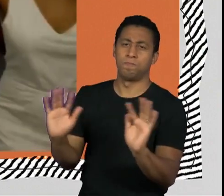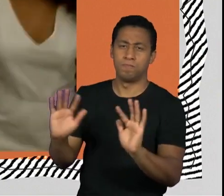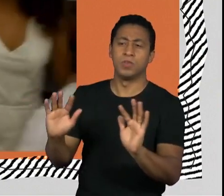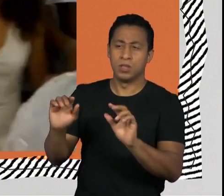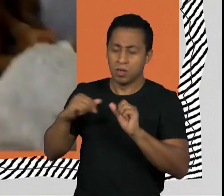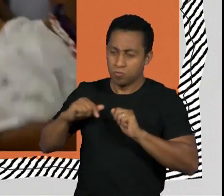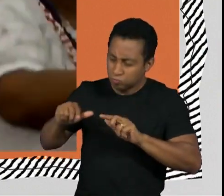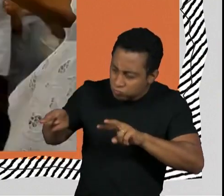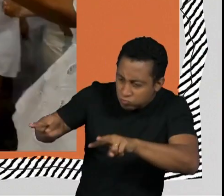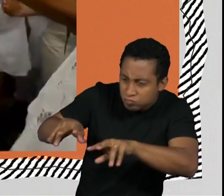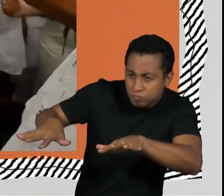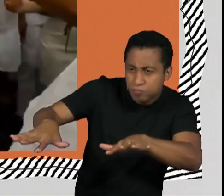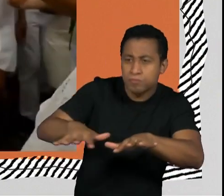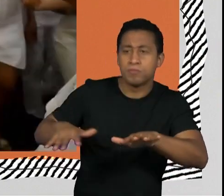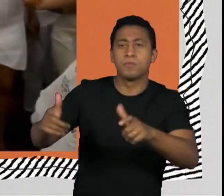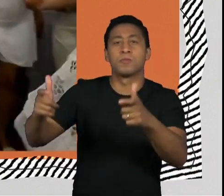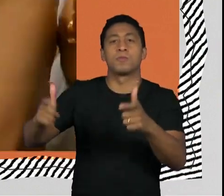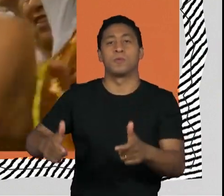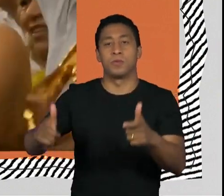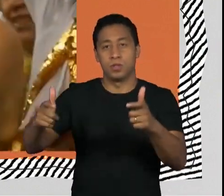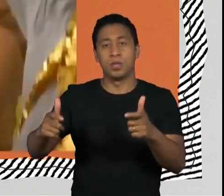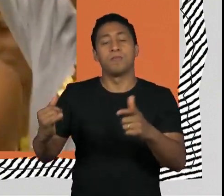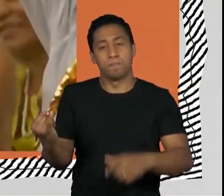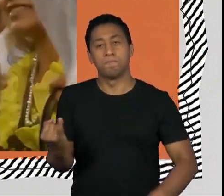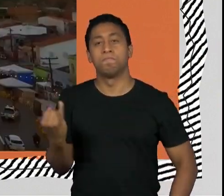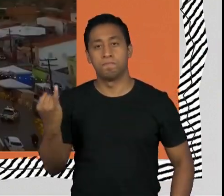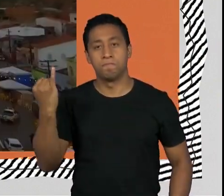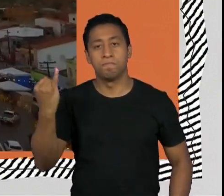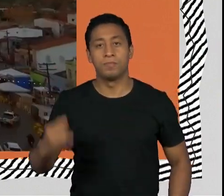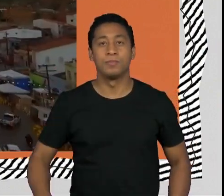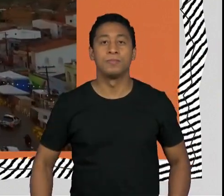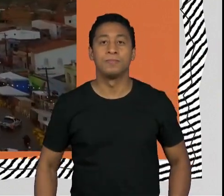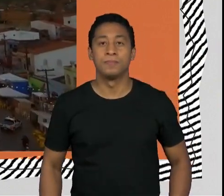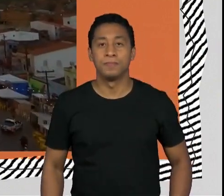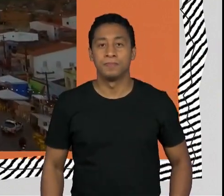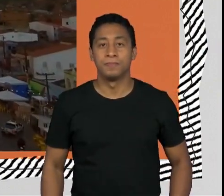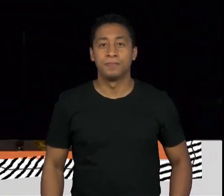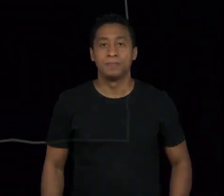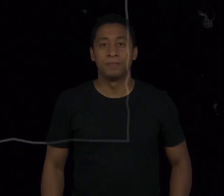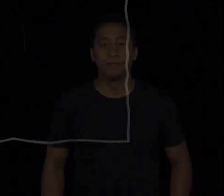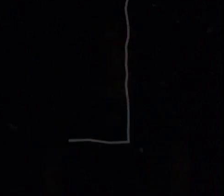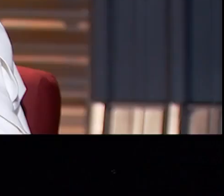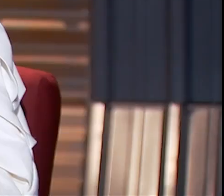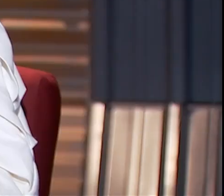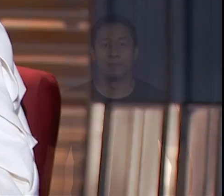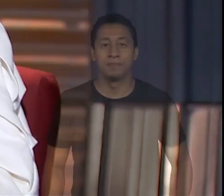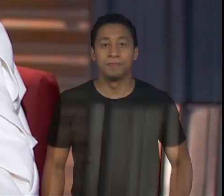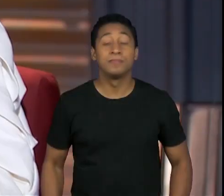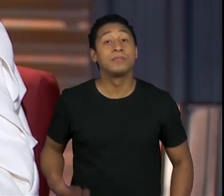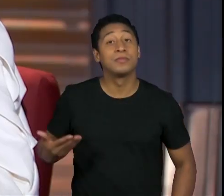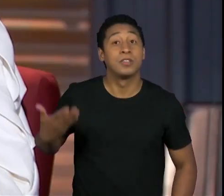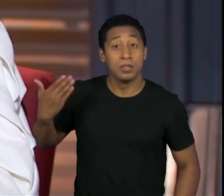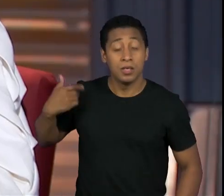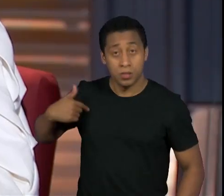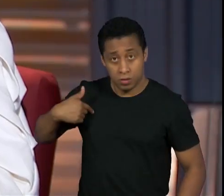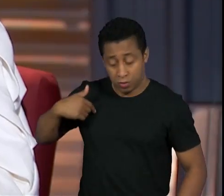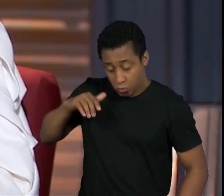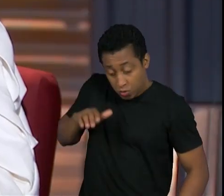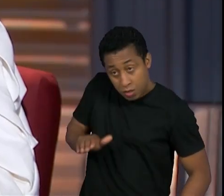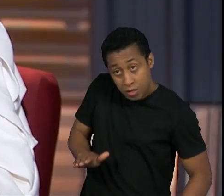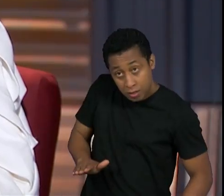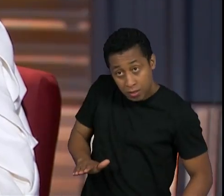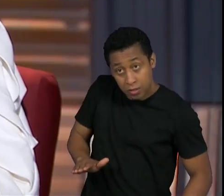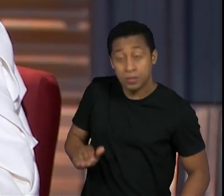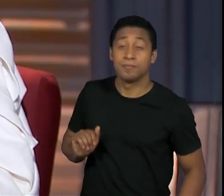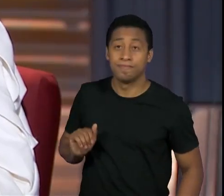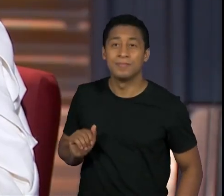Amaro. Só para passar fevereiro em Santa Amaro. Eu era criança e era a ocasião do